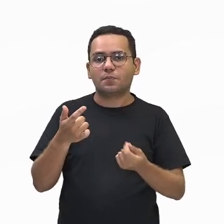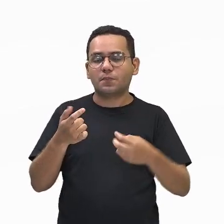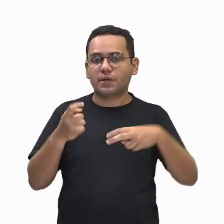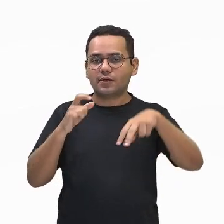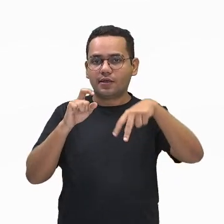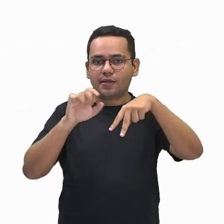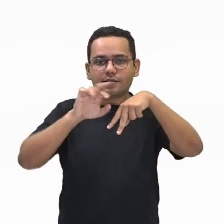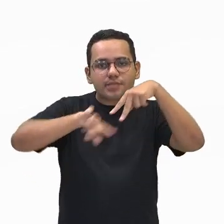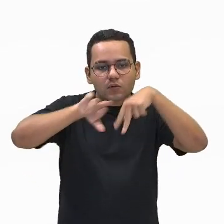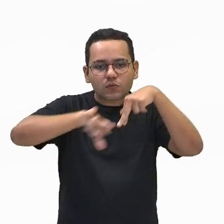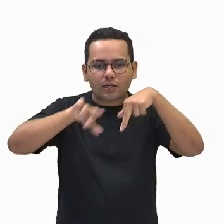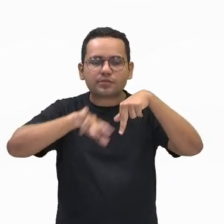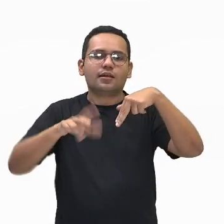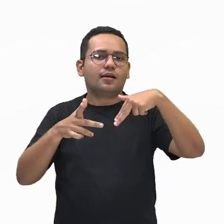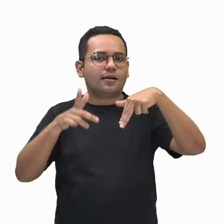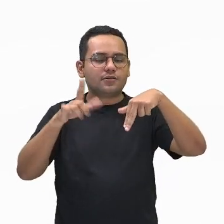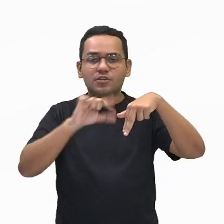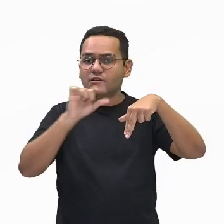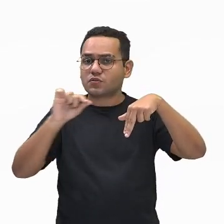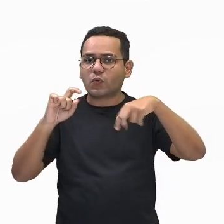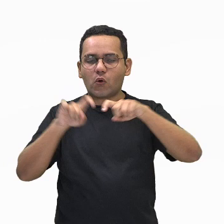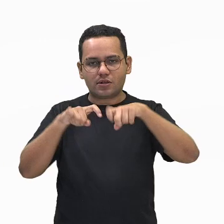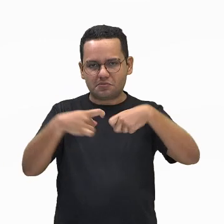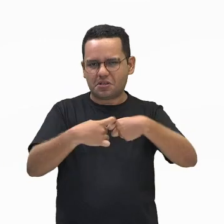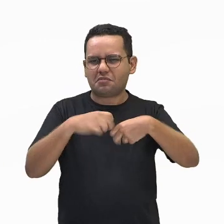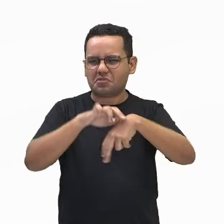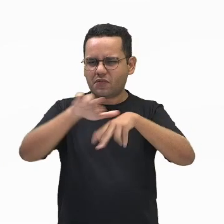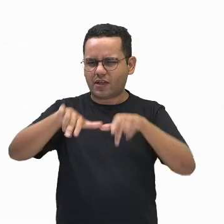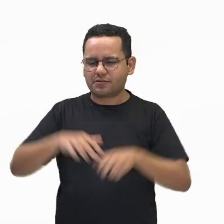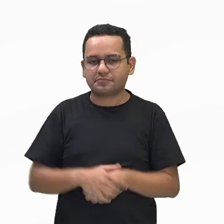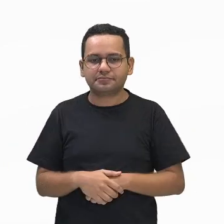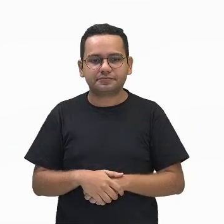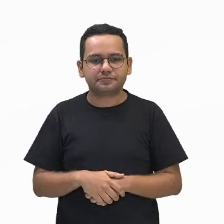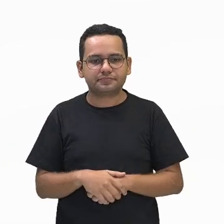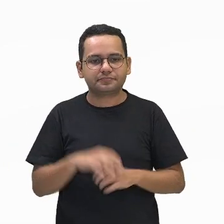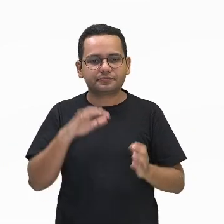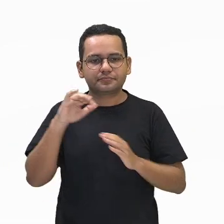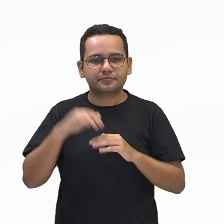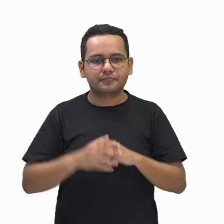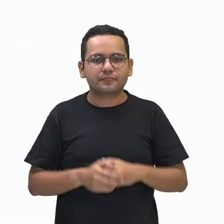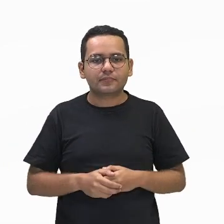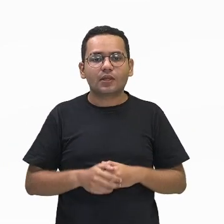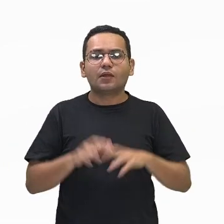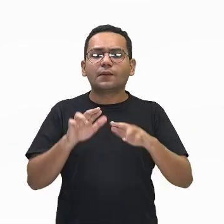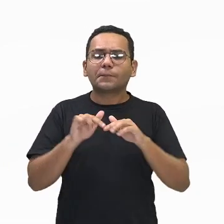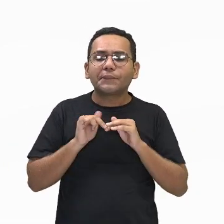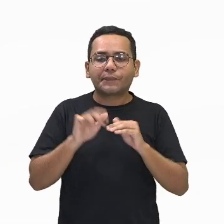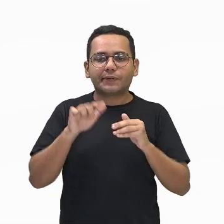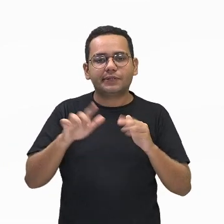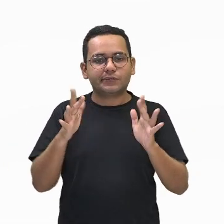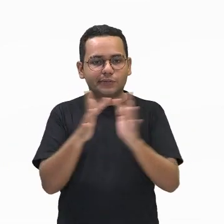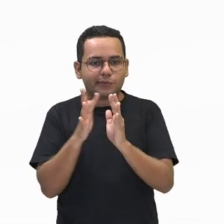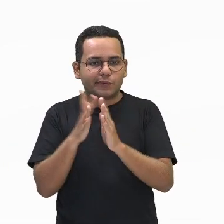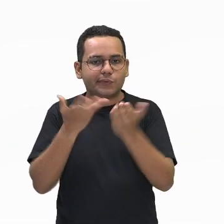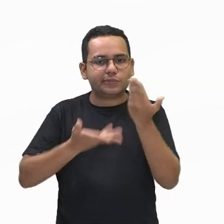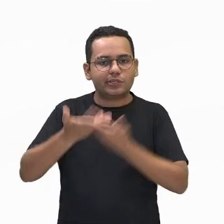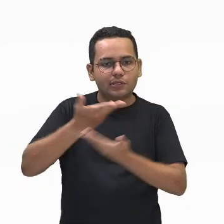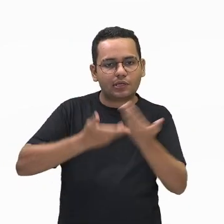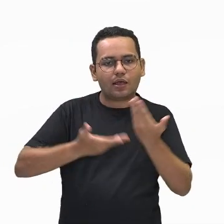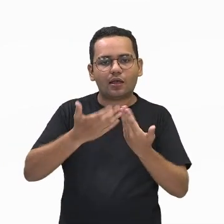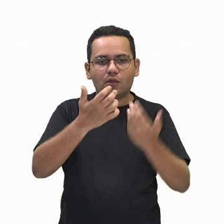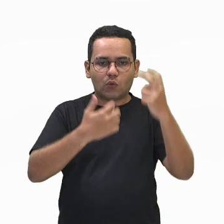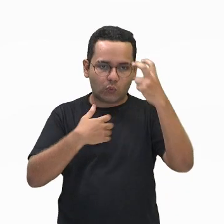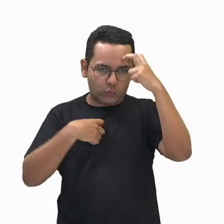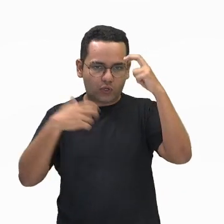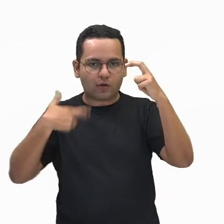gênero. Então, a convivência com as diversidades culturais e religiosas na sala, e nos ambientes em que nós vivemos, tendo em vista